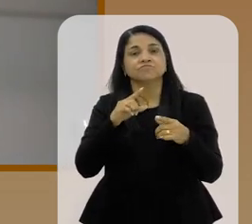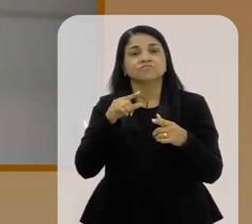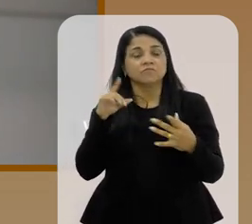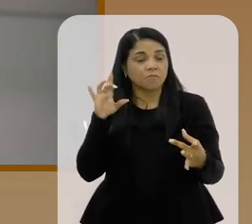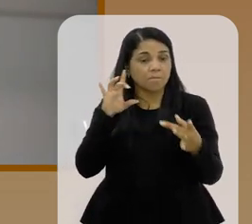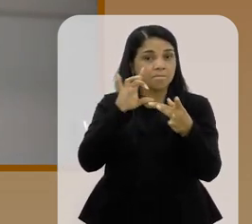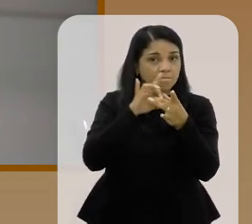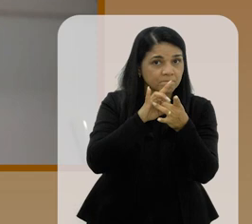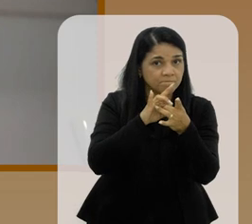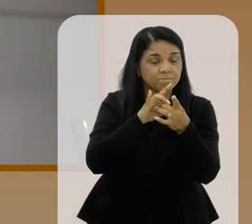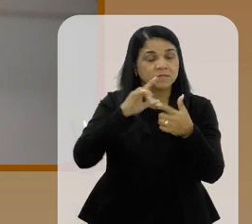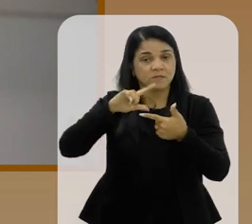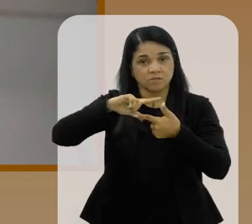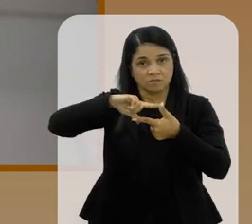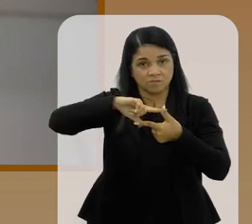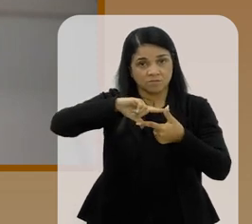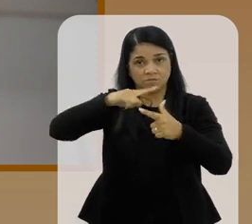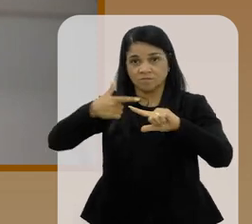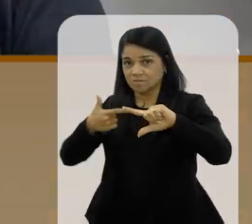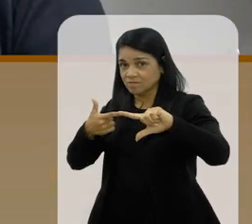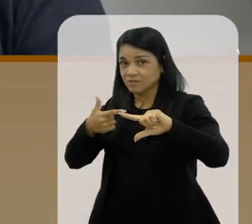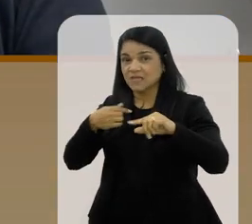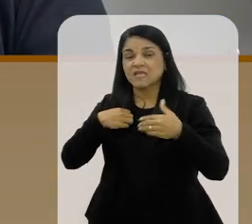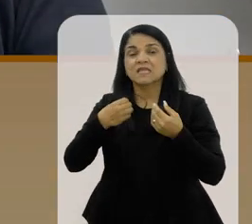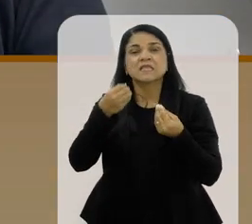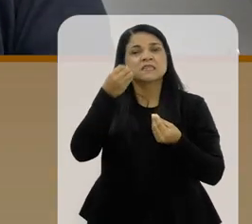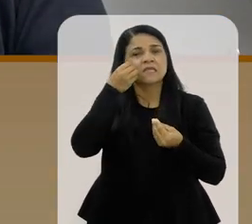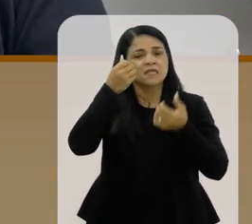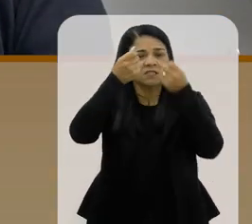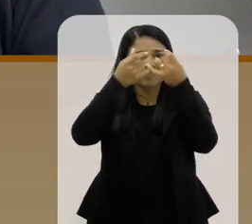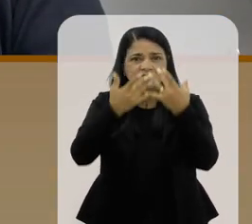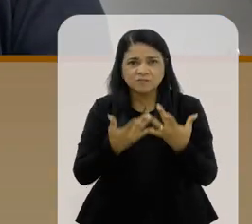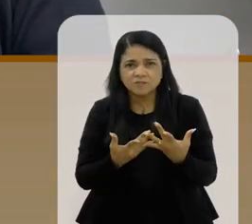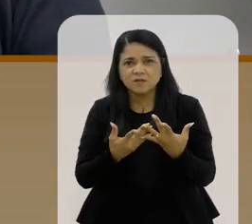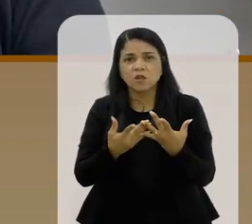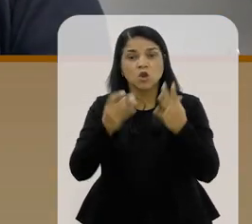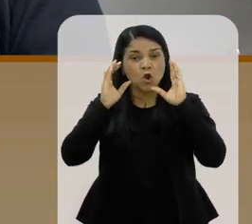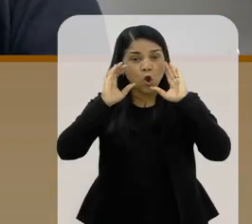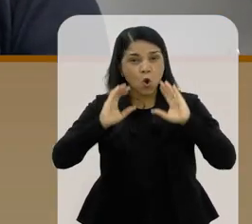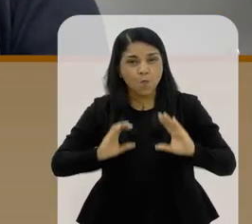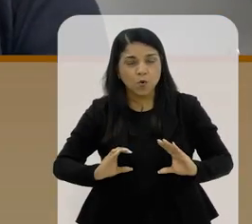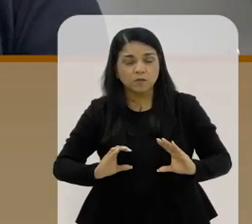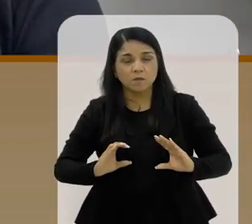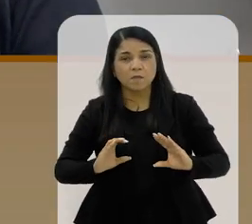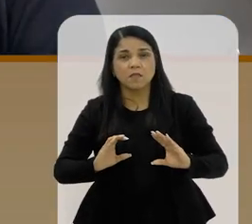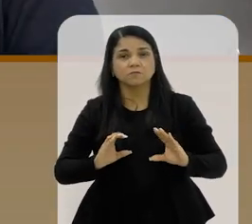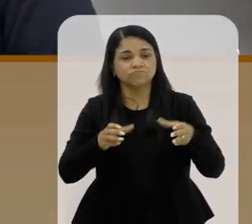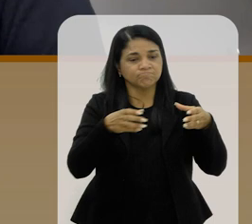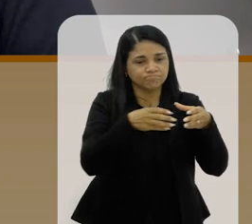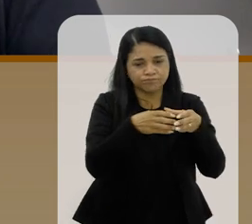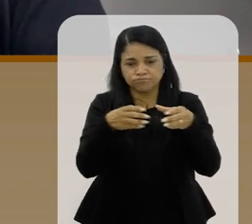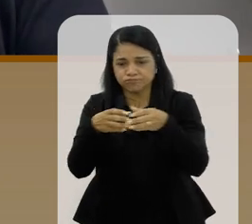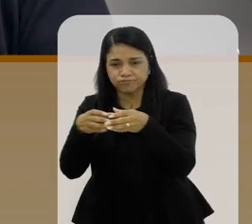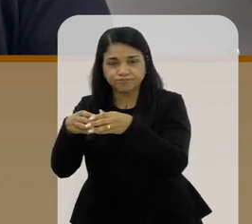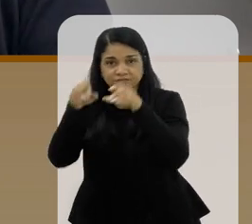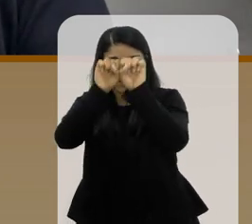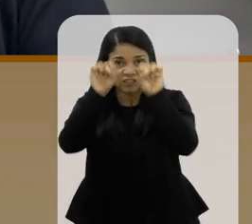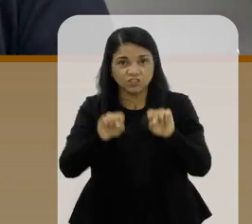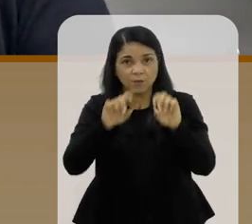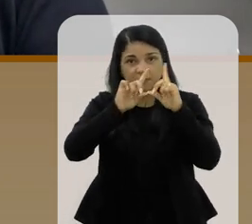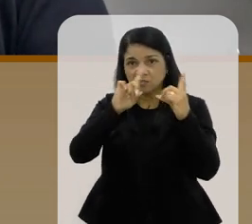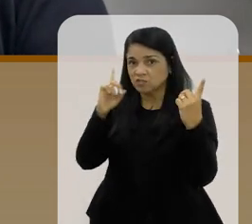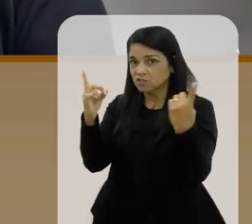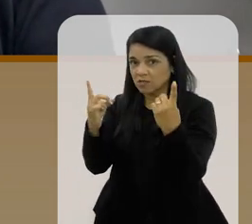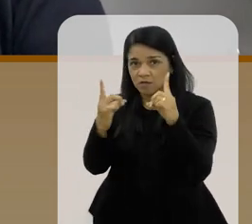vezes ligado à geometria de objetos fractais, às vezes ligados a tentar descrever o comportamento típico de certas classes de